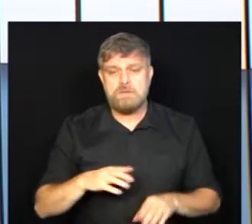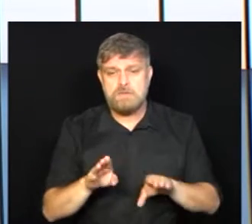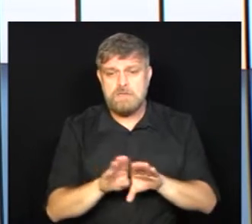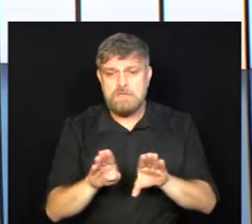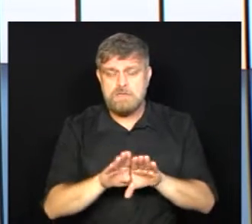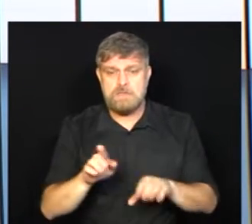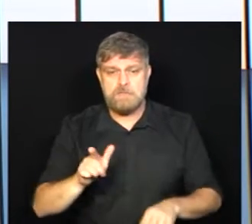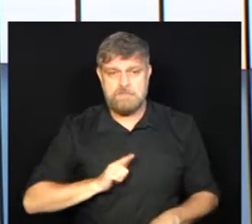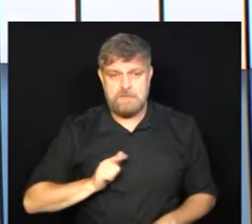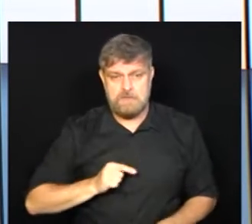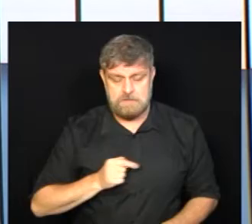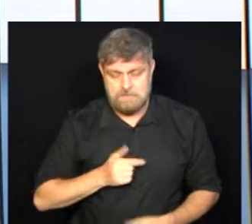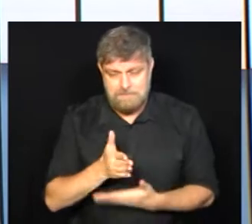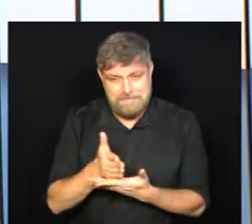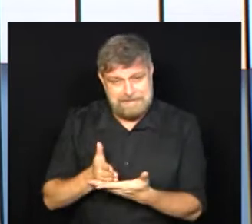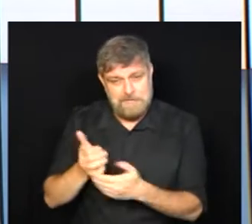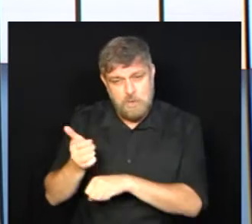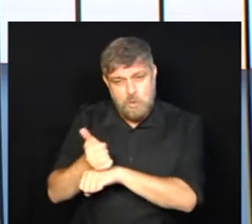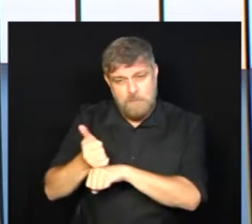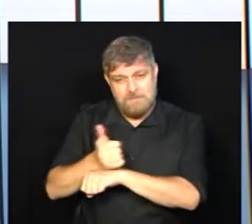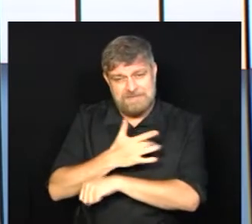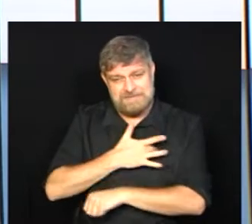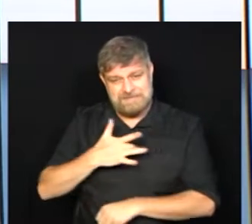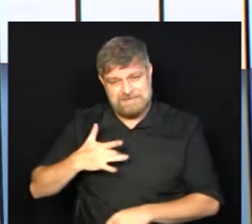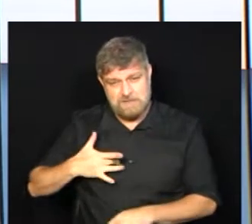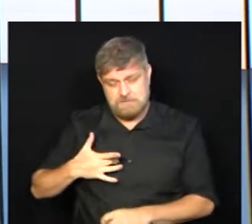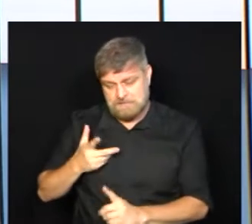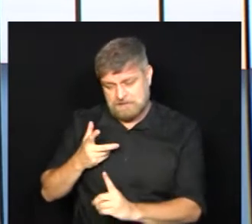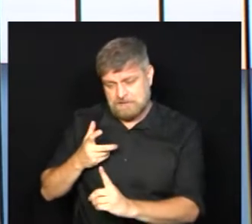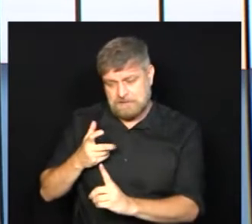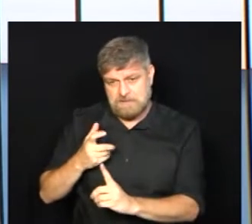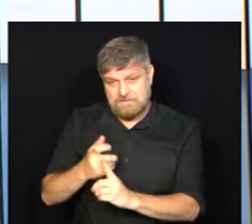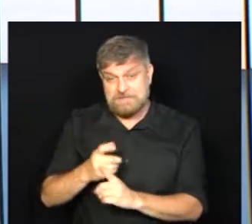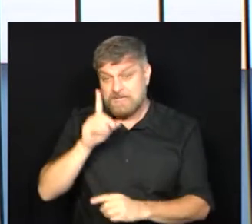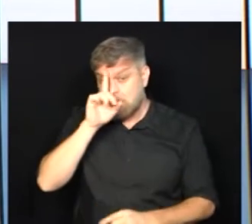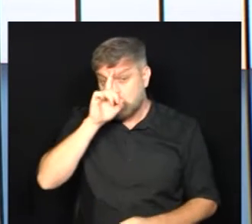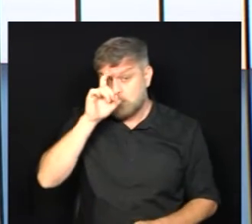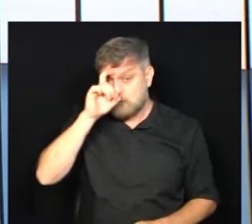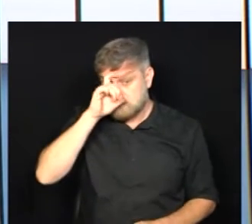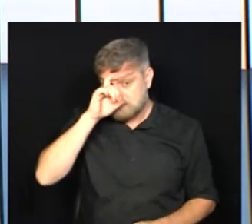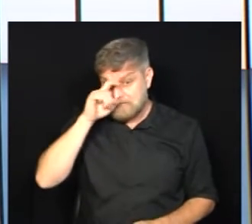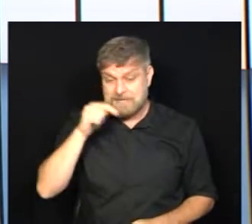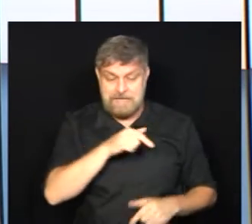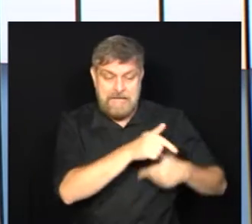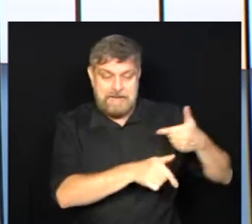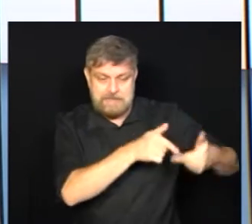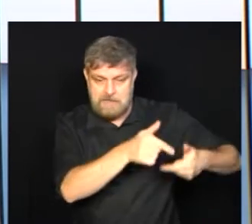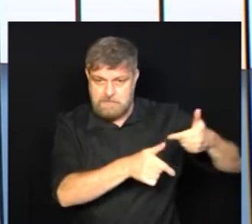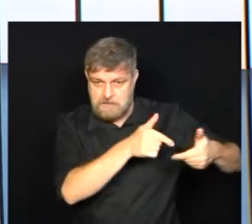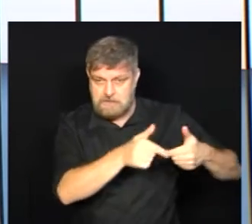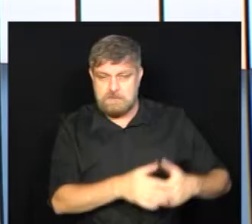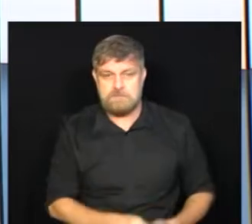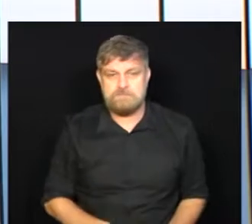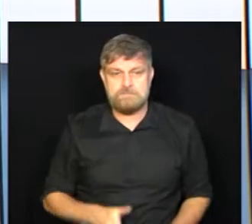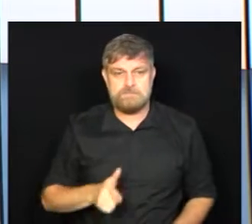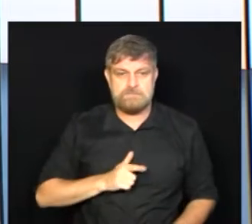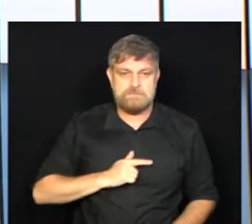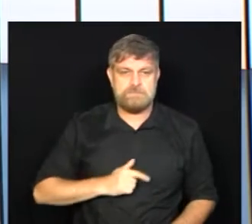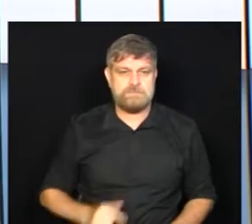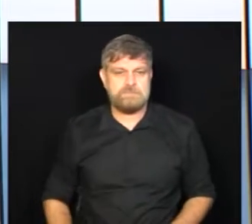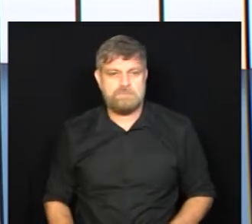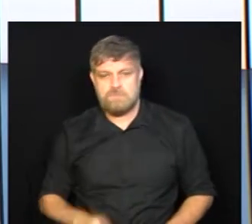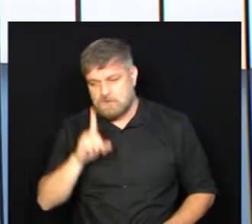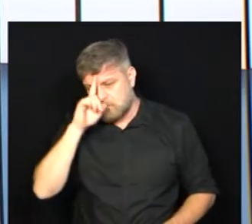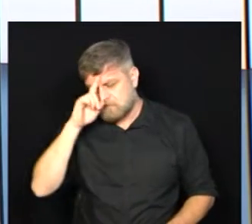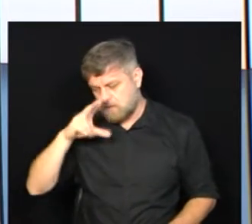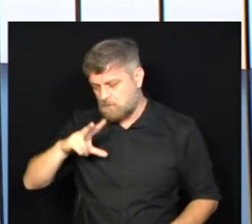uma parte desses profissionais, eles vão ser vacinados nos hospitais onde trabalham, públicos ou privados. A